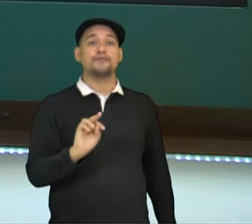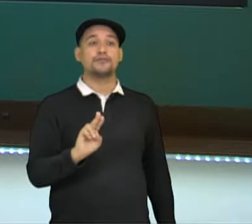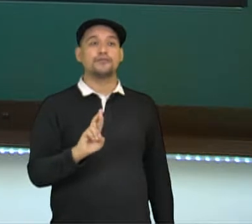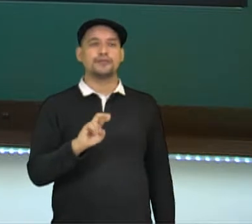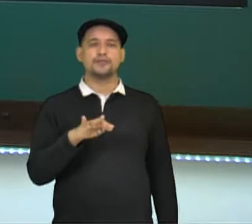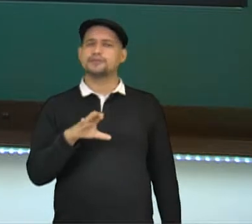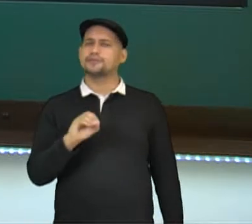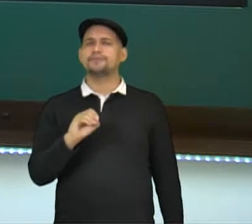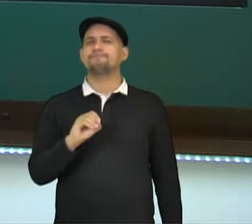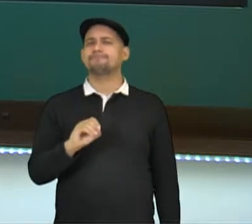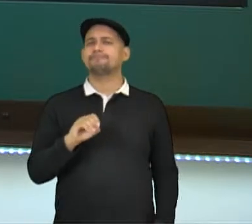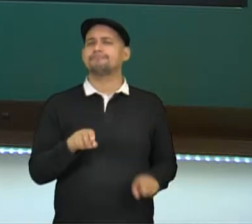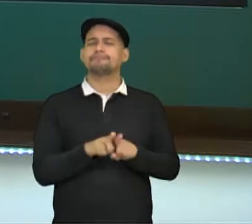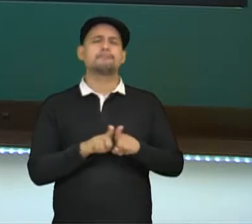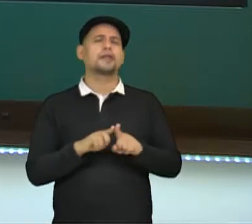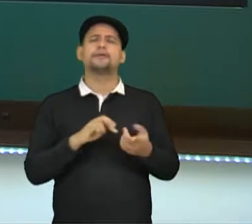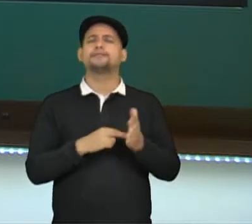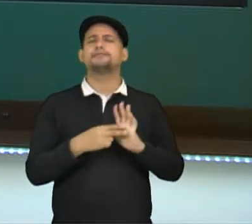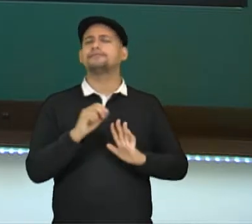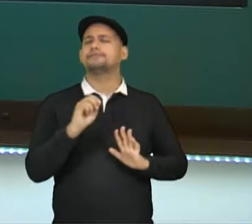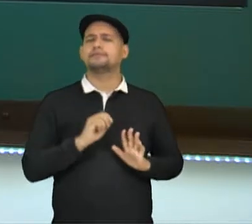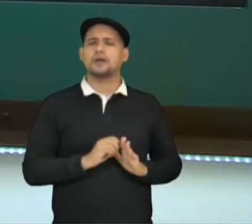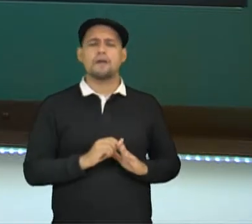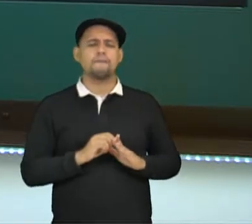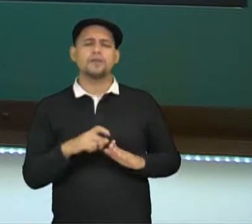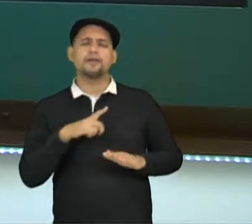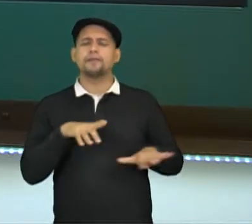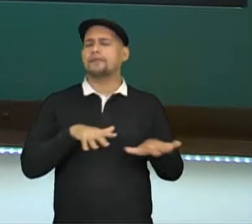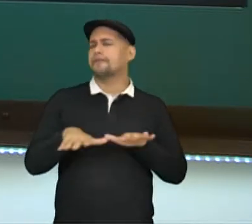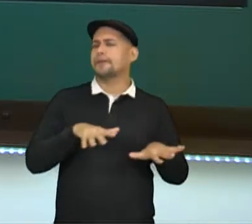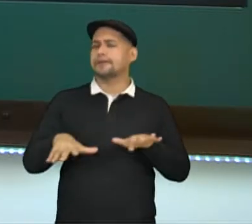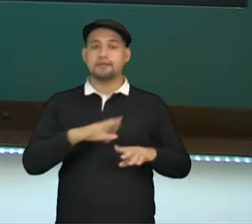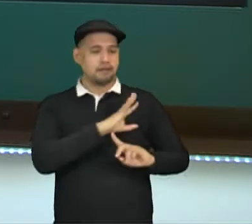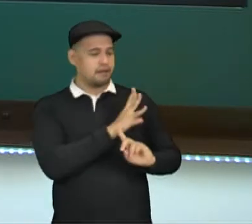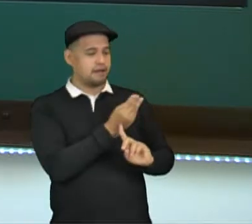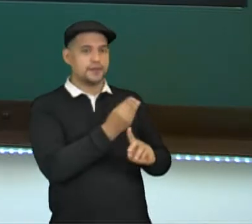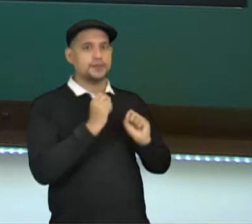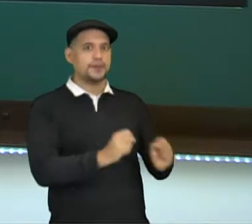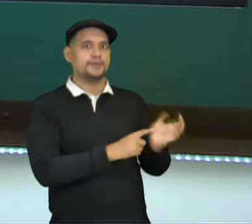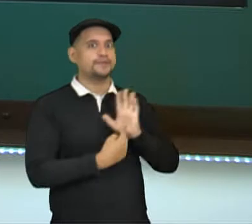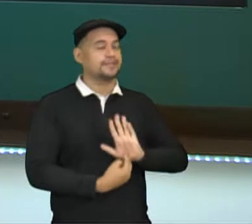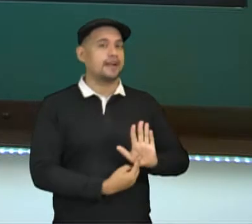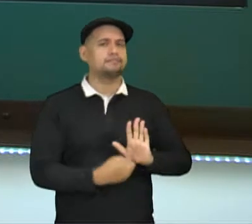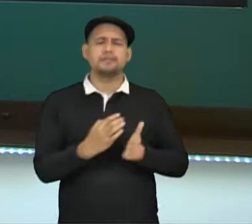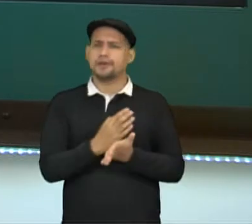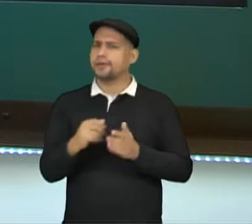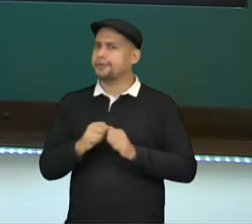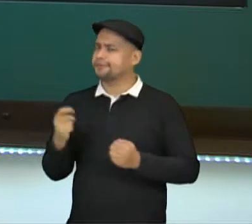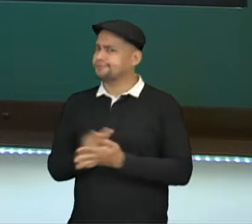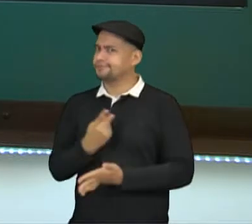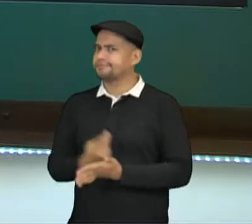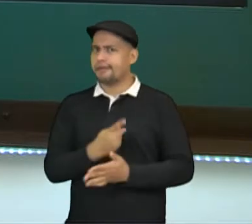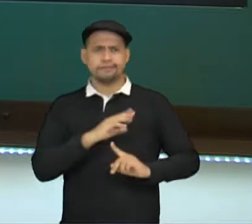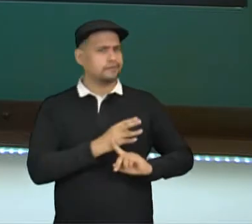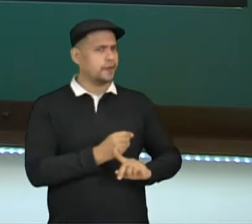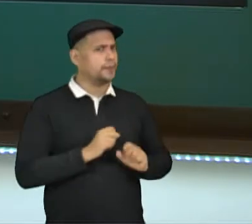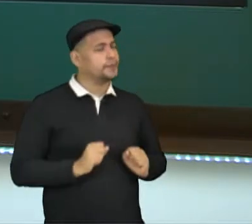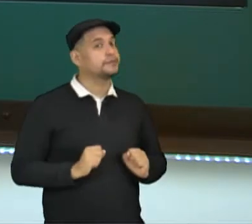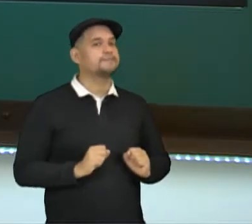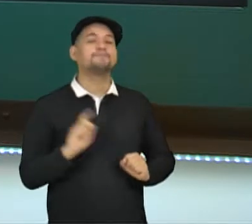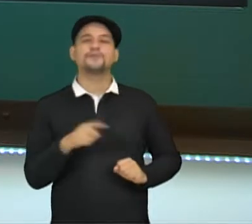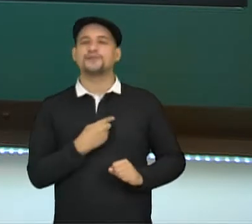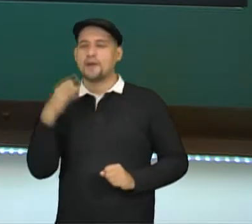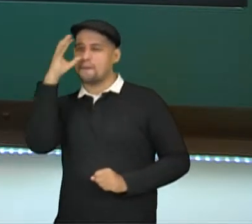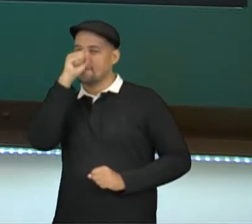tentar trazer aquilo que está por trás desse movimento. Será que a arte pode trazer o erro? Será que alguém pode fazer uma coisa errada dentro da arte? A gente vai ver mais ou